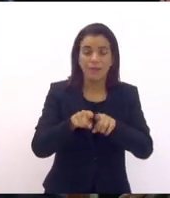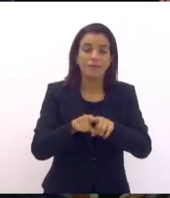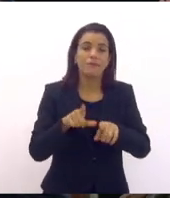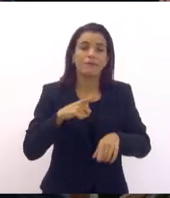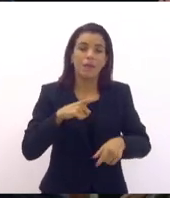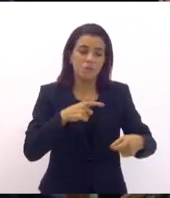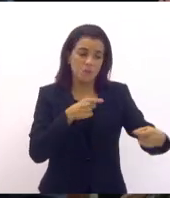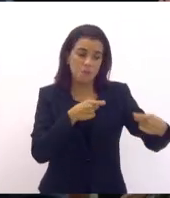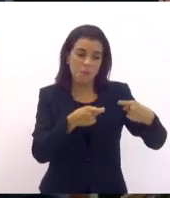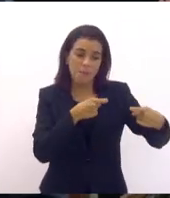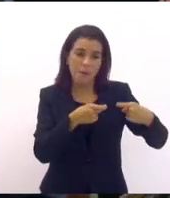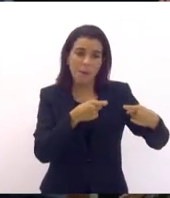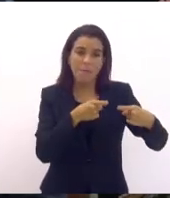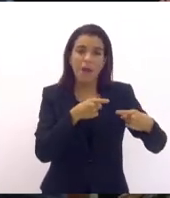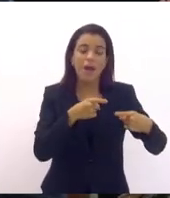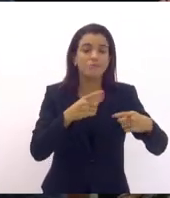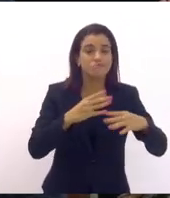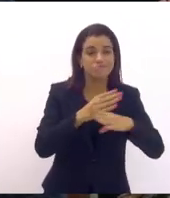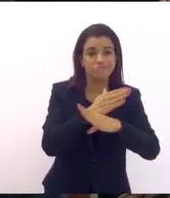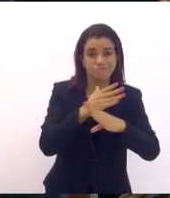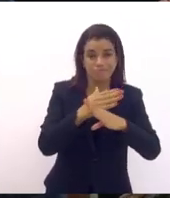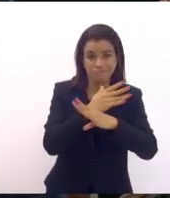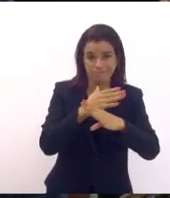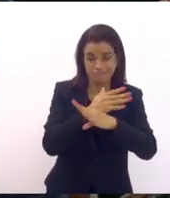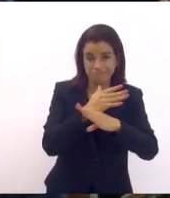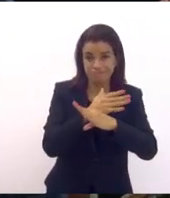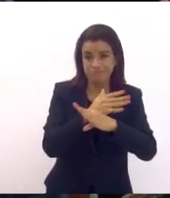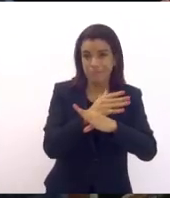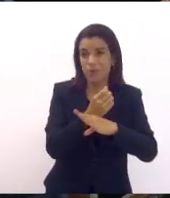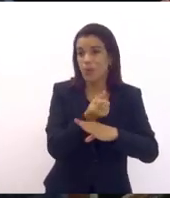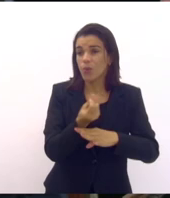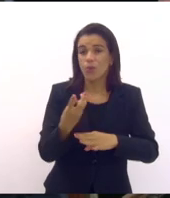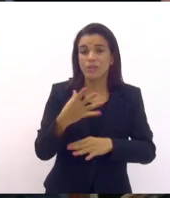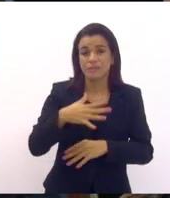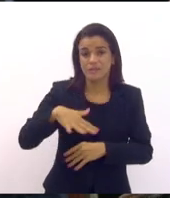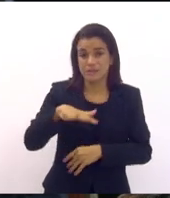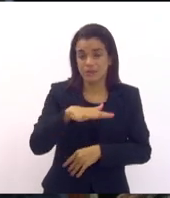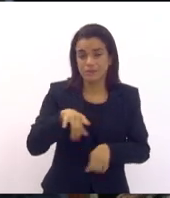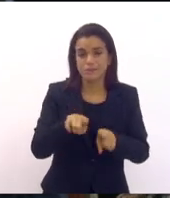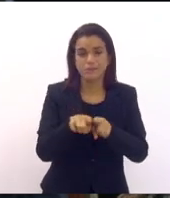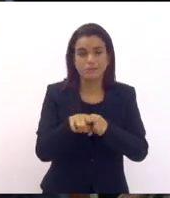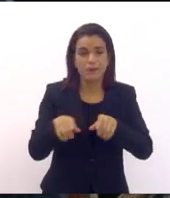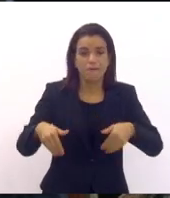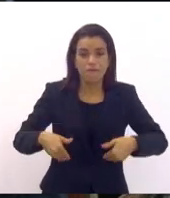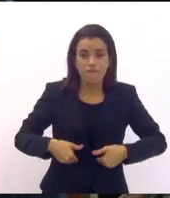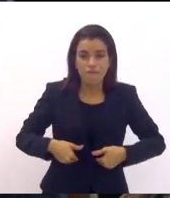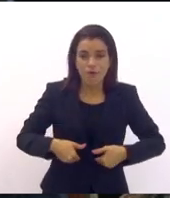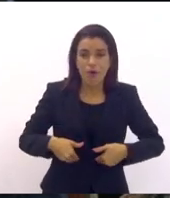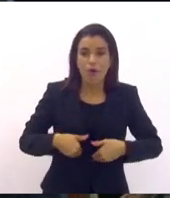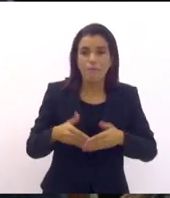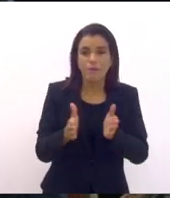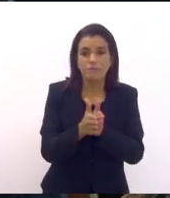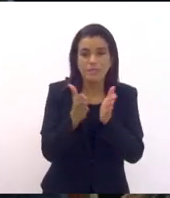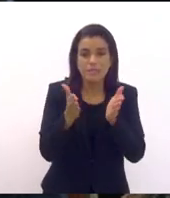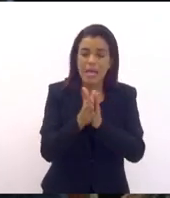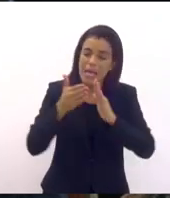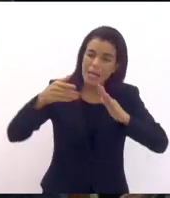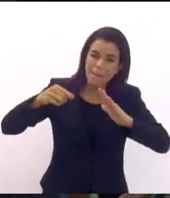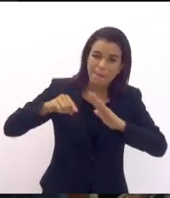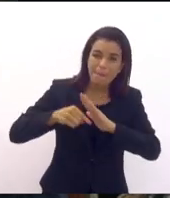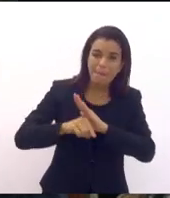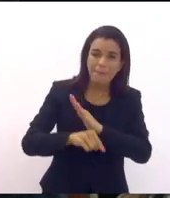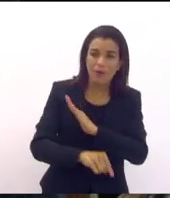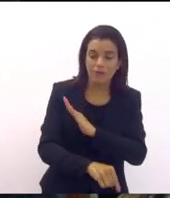na nossa grande cidade quantas questões que existem Além da questão também da fome da misérias os problemas que existem e